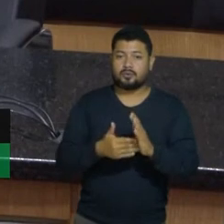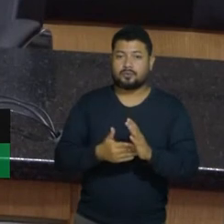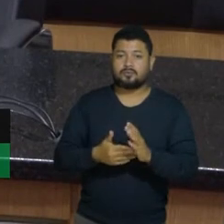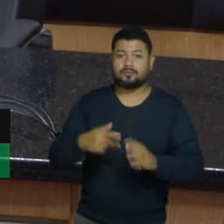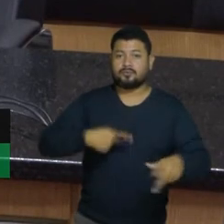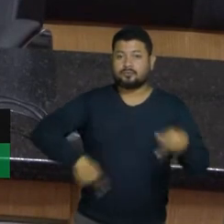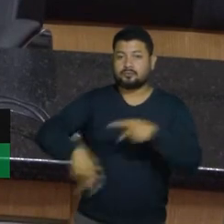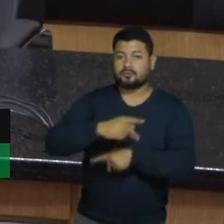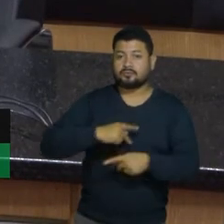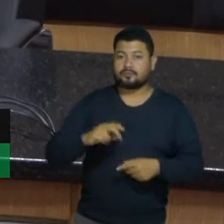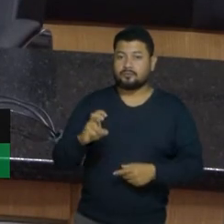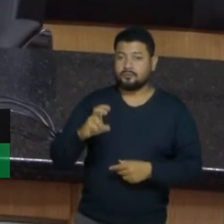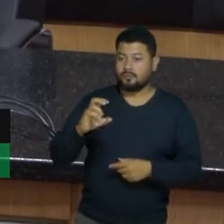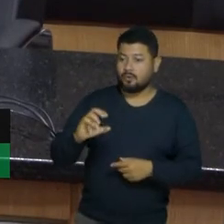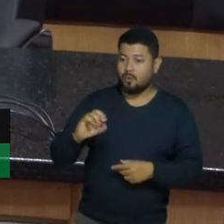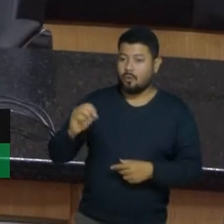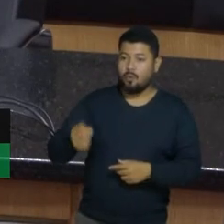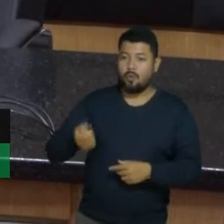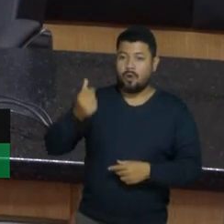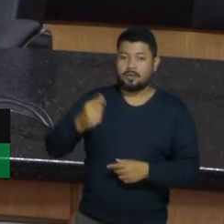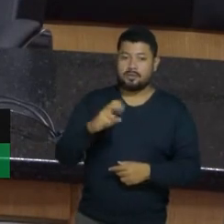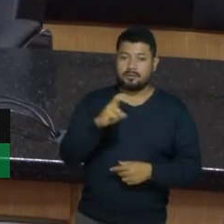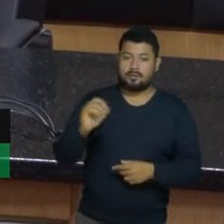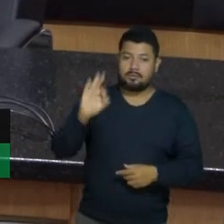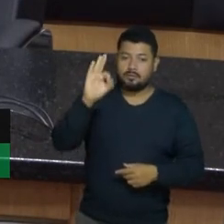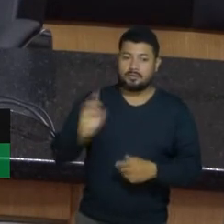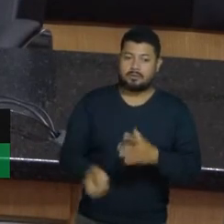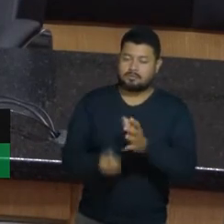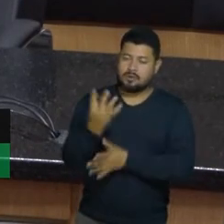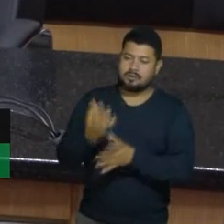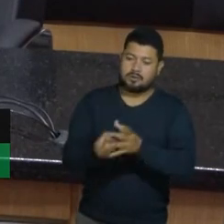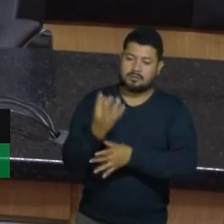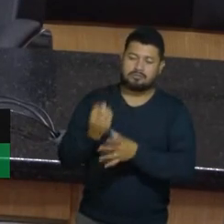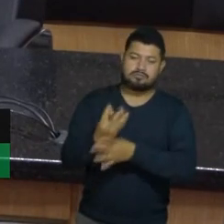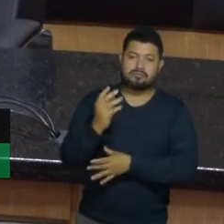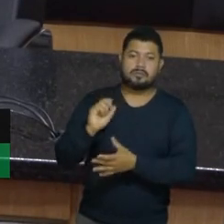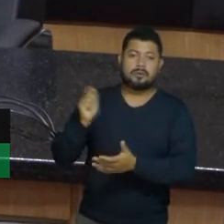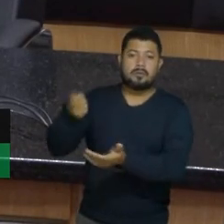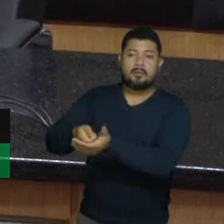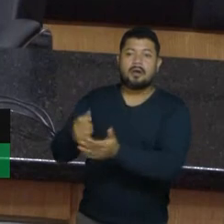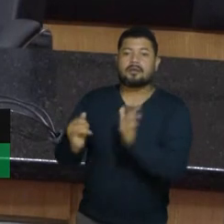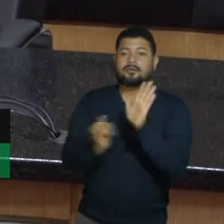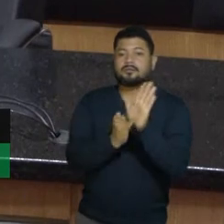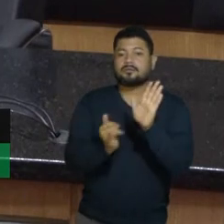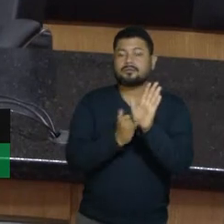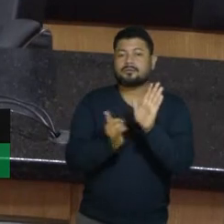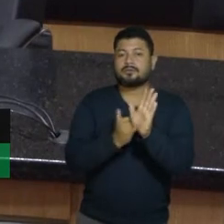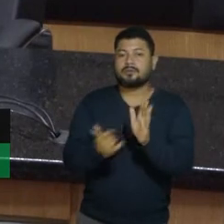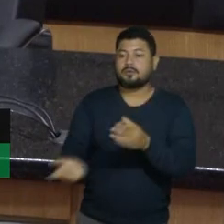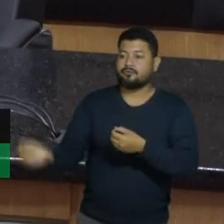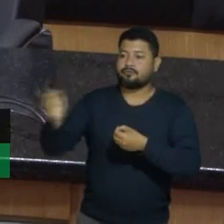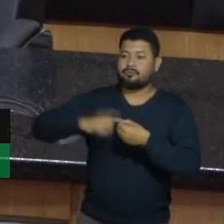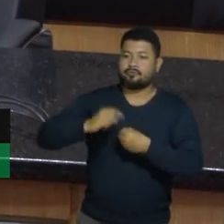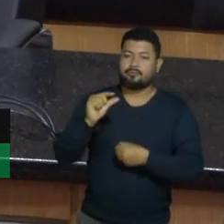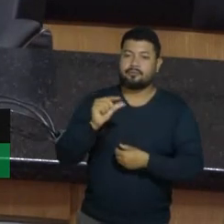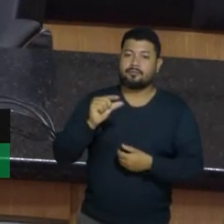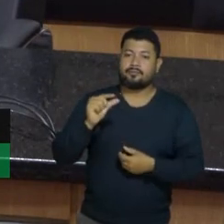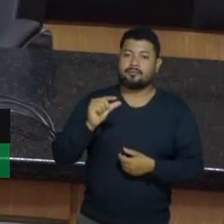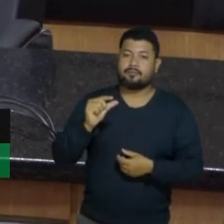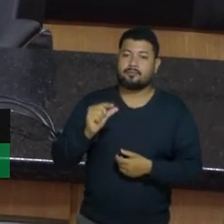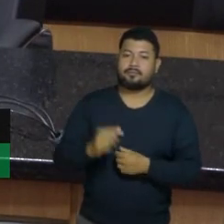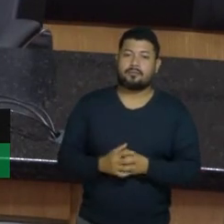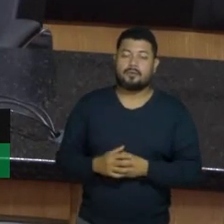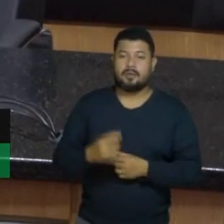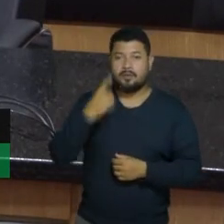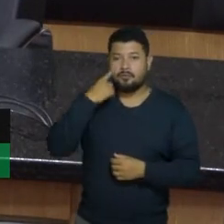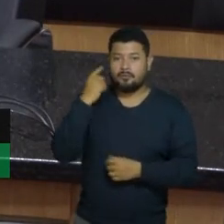que 50% de tudo que produz em impostos e a gente tem muito pouco resultado, muito pouco retorno do Estado. O que a gente está vendo agora no Estado do Rio Grande